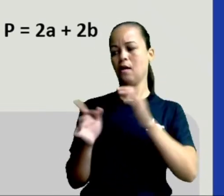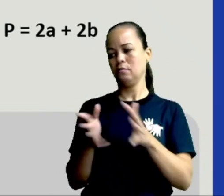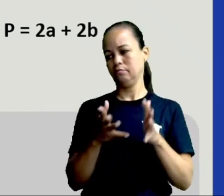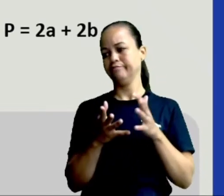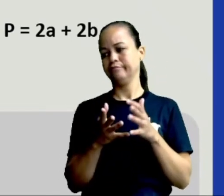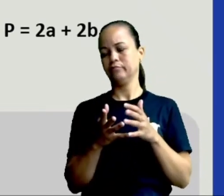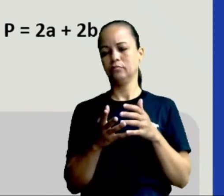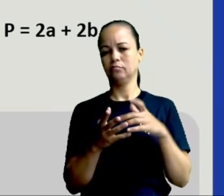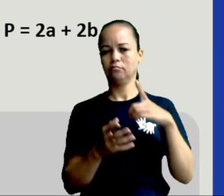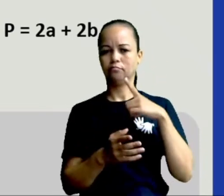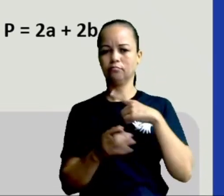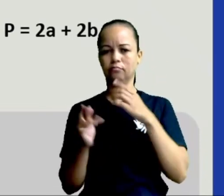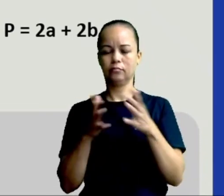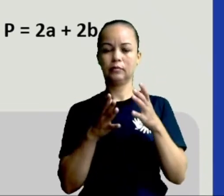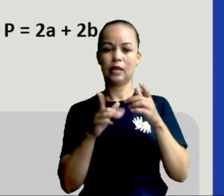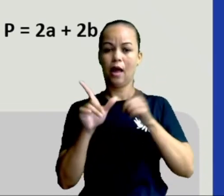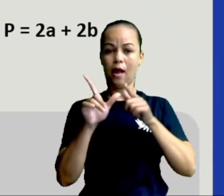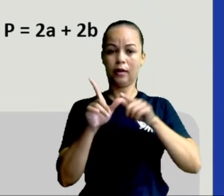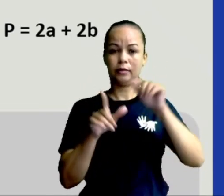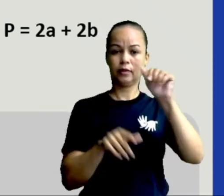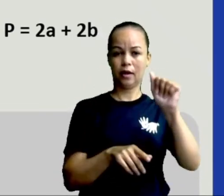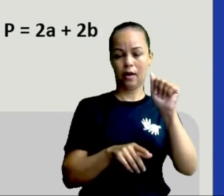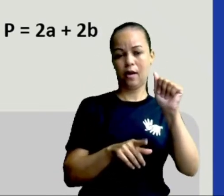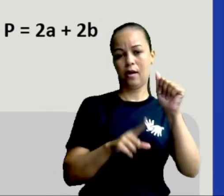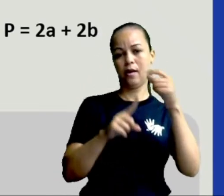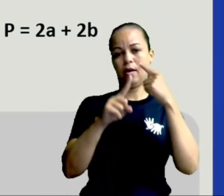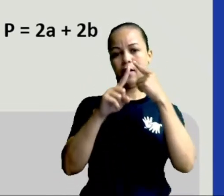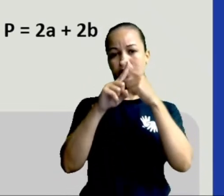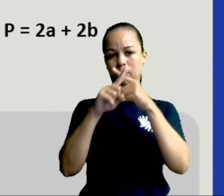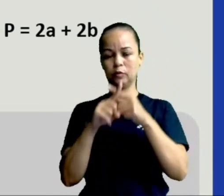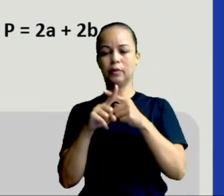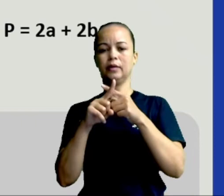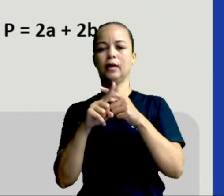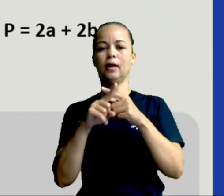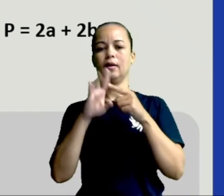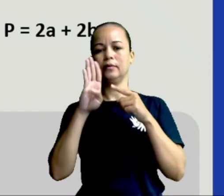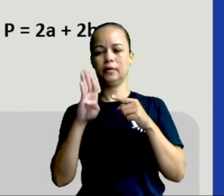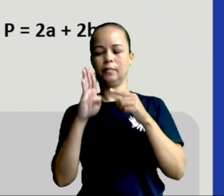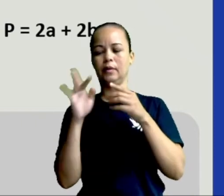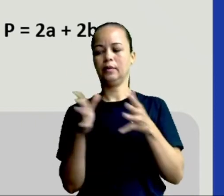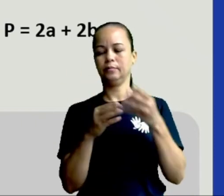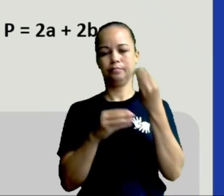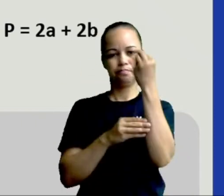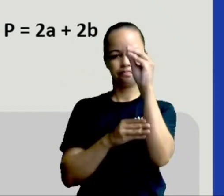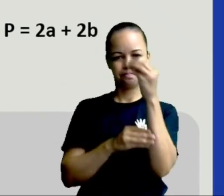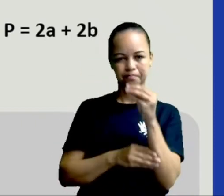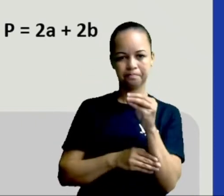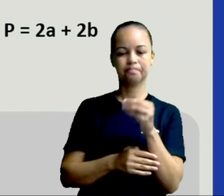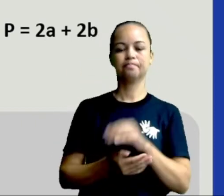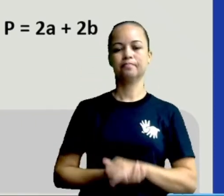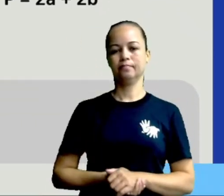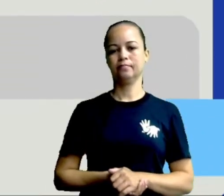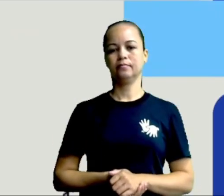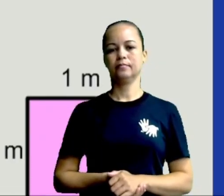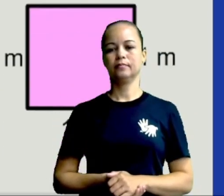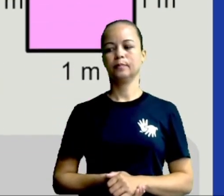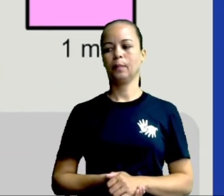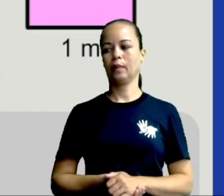mesma medida, a letra A, e depois multiplicar a letra B. Beleza? E adicionar. Vamos